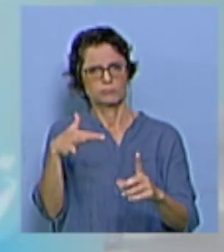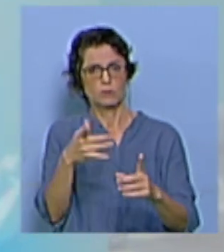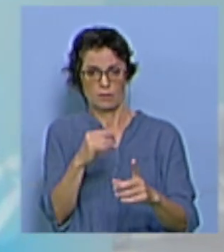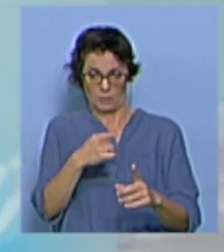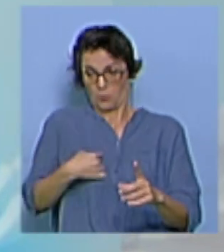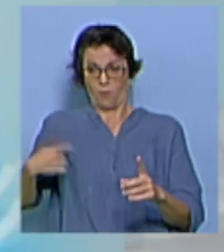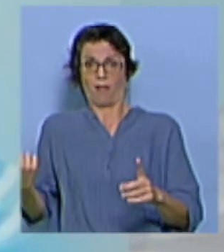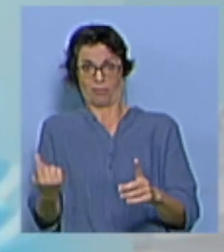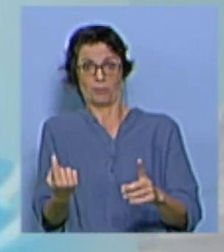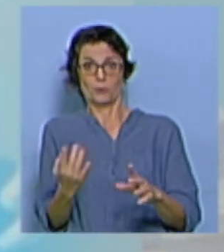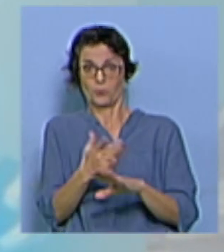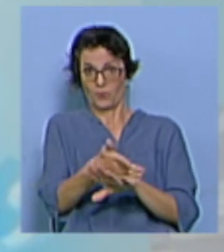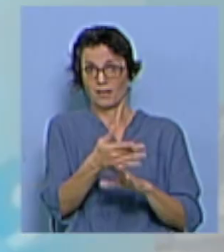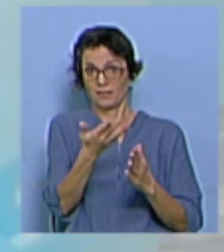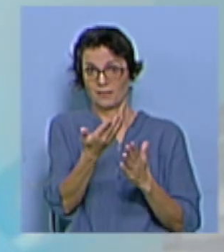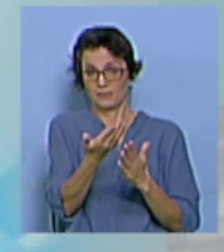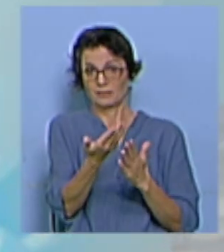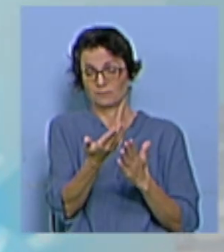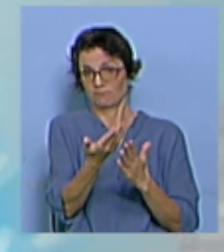connosco, afinal de contas, através destes